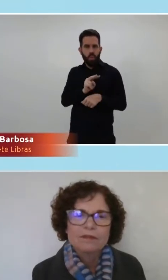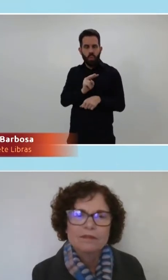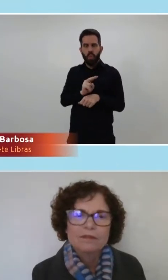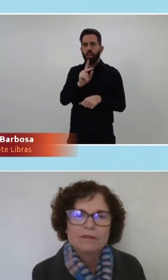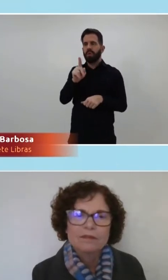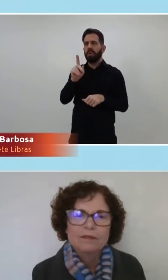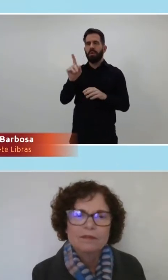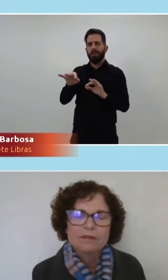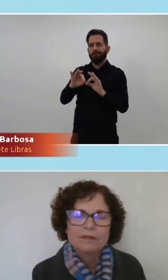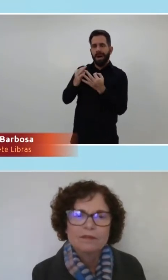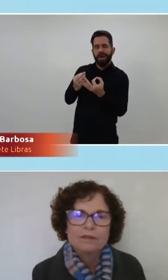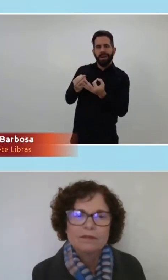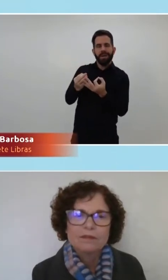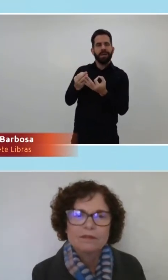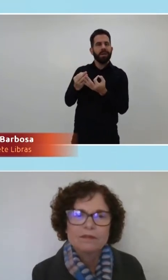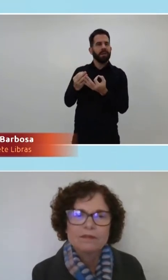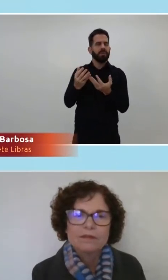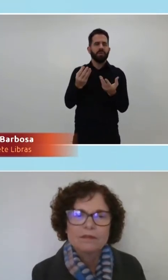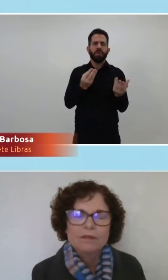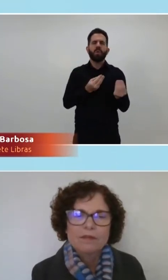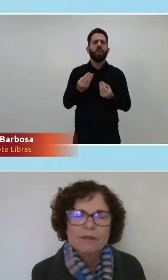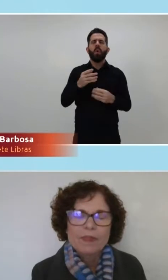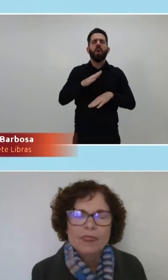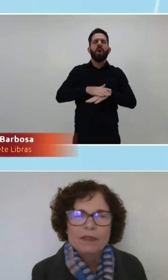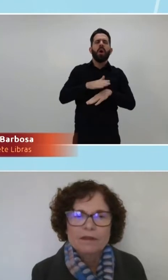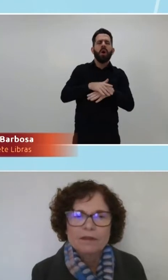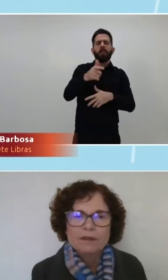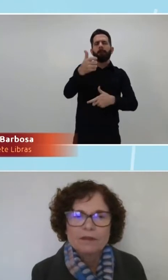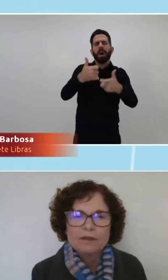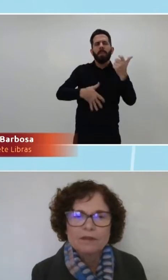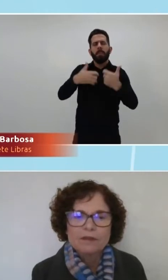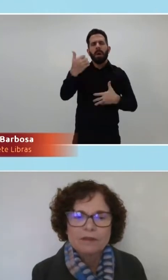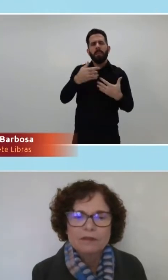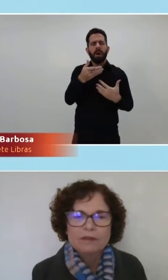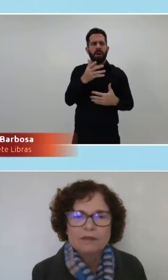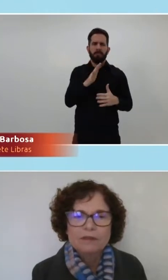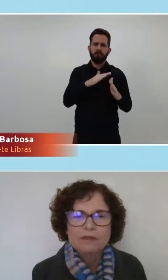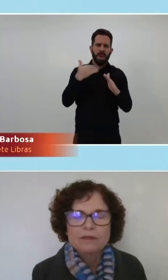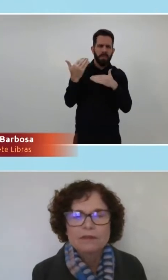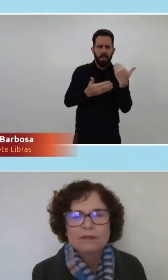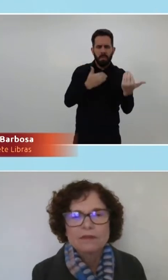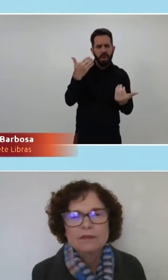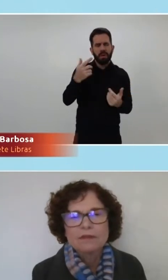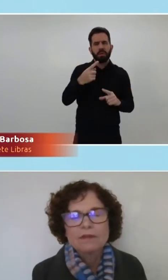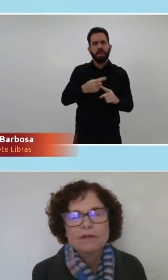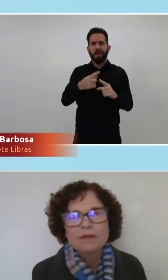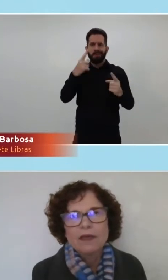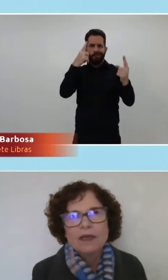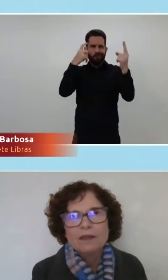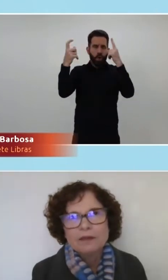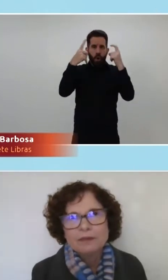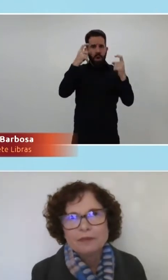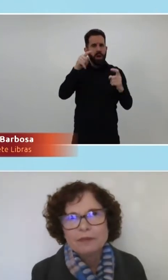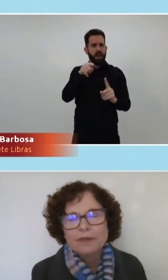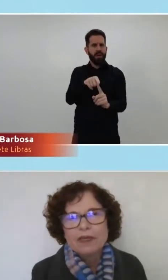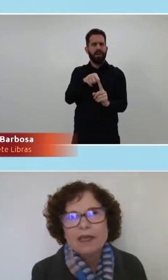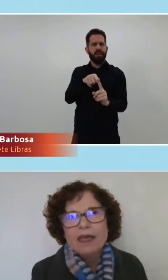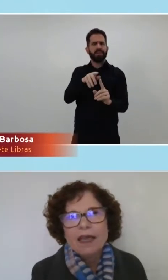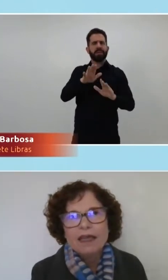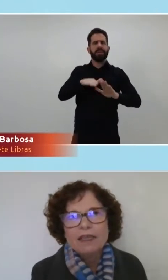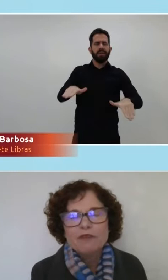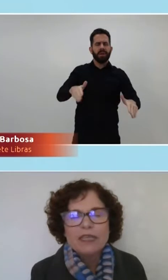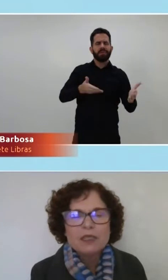gente descrever um pouco esse cenário das mortes e também das violências que são cometidas contra crianças e